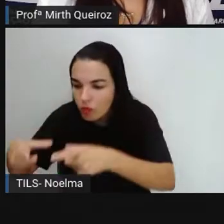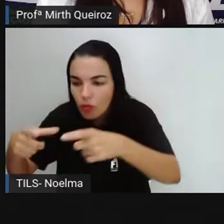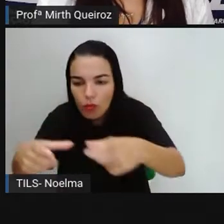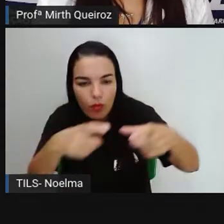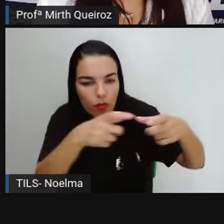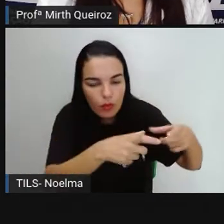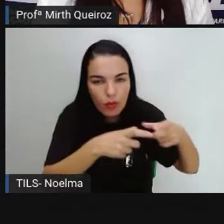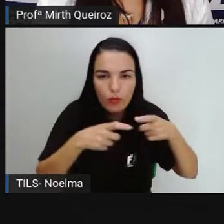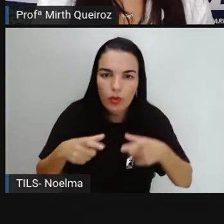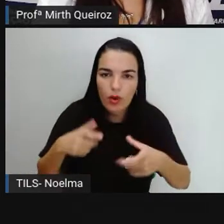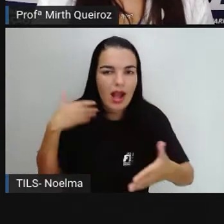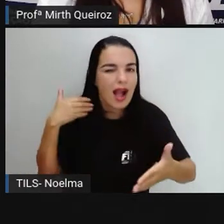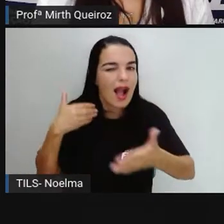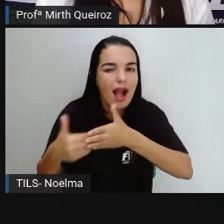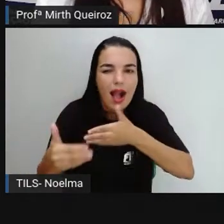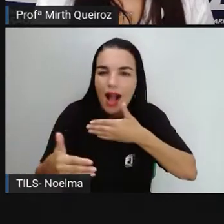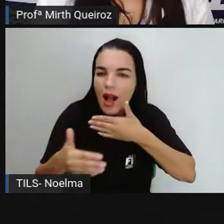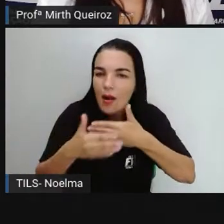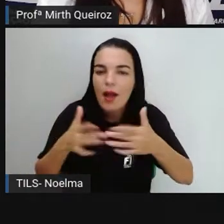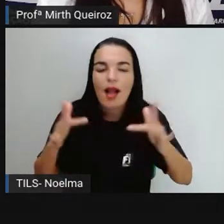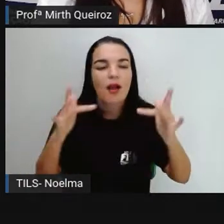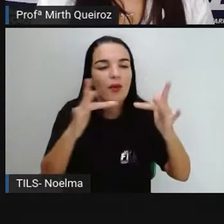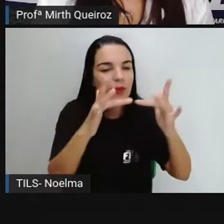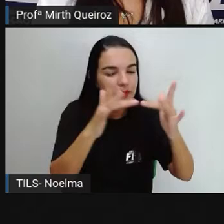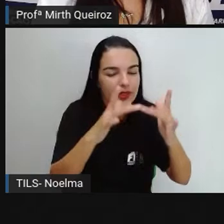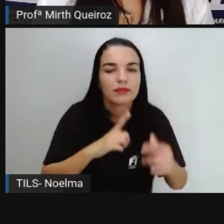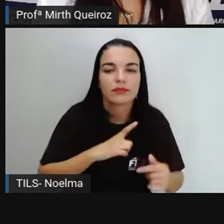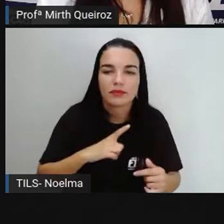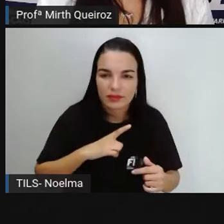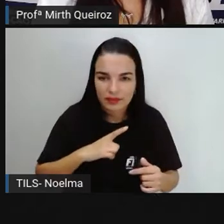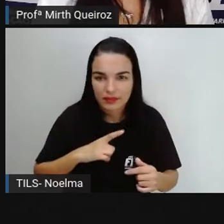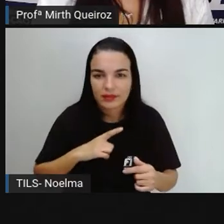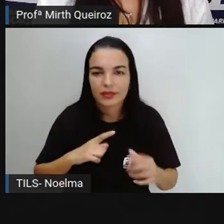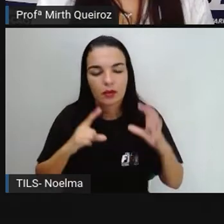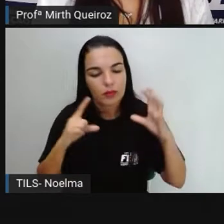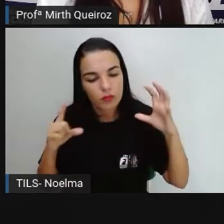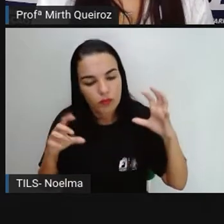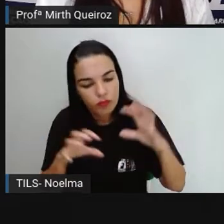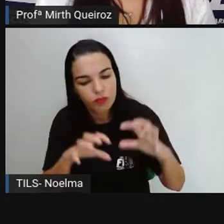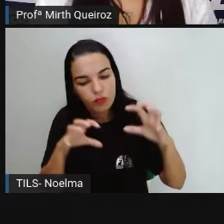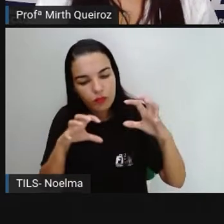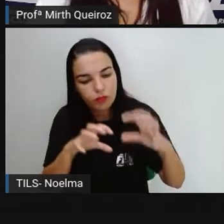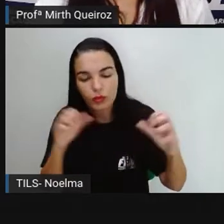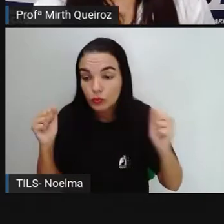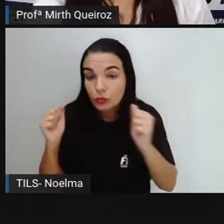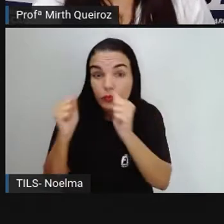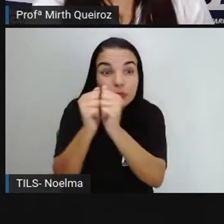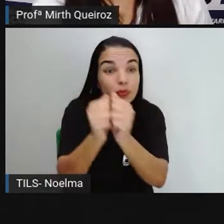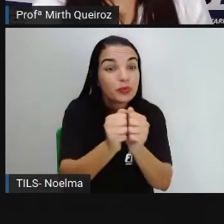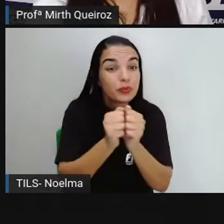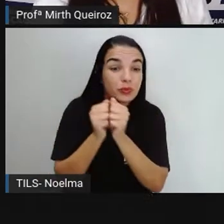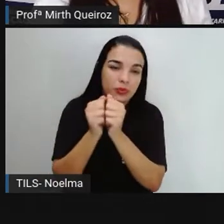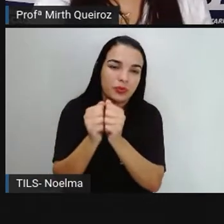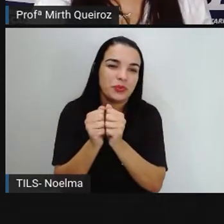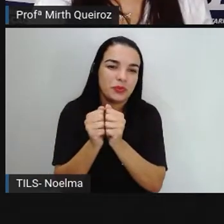Em qualquer caso, os povos se influenciam mutuamente. Então, por exemplo, as